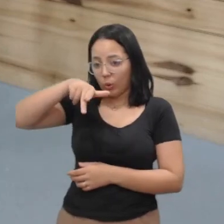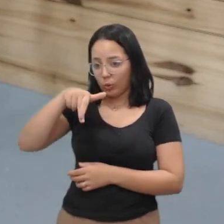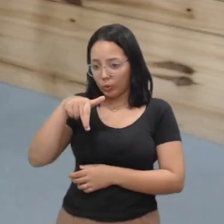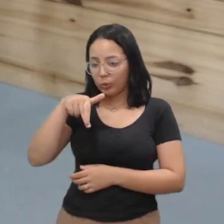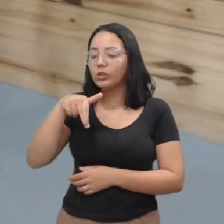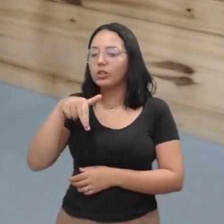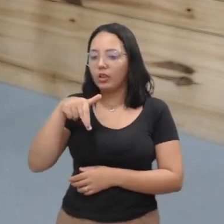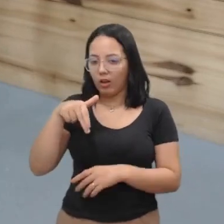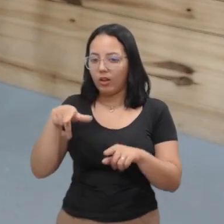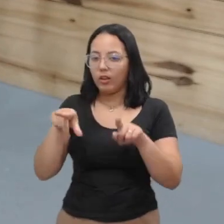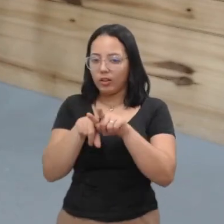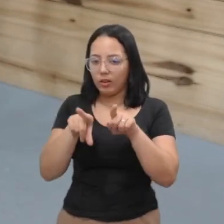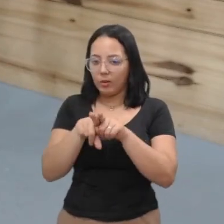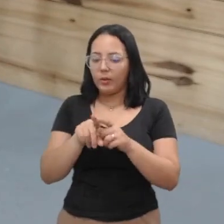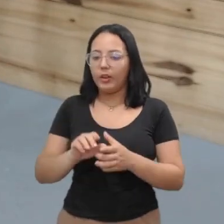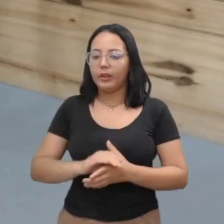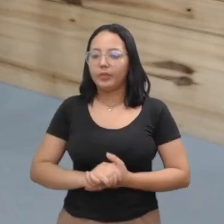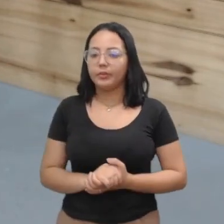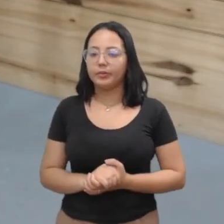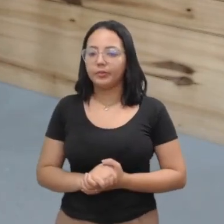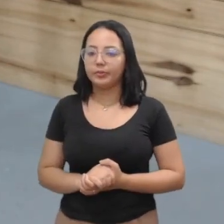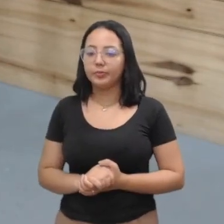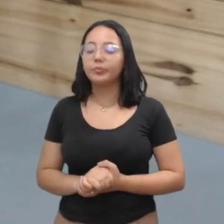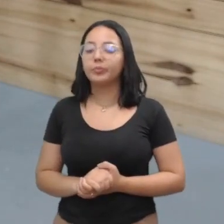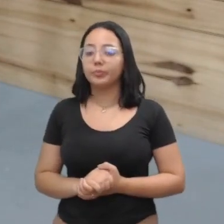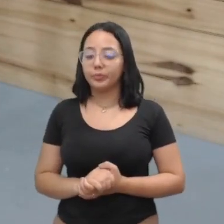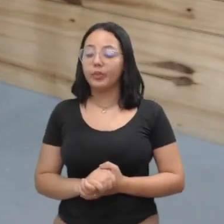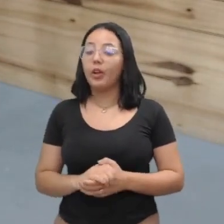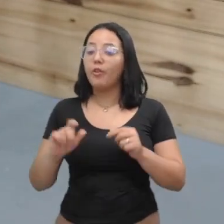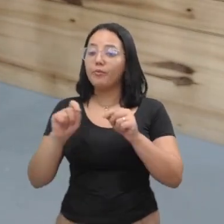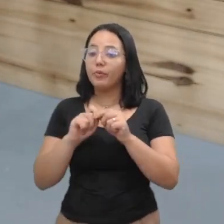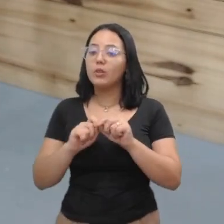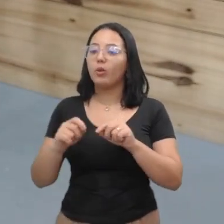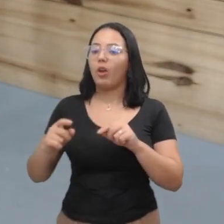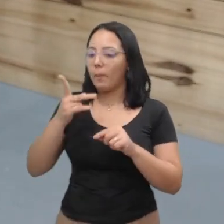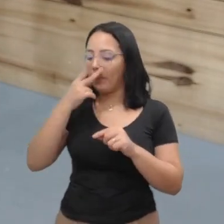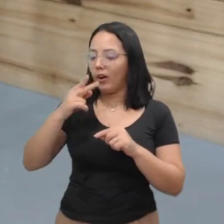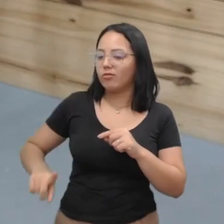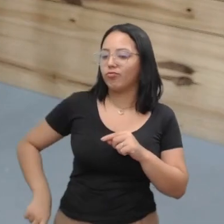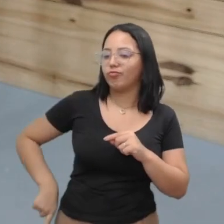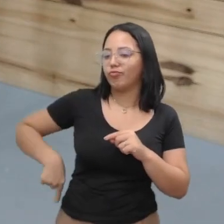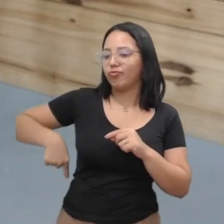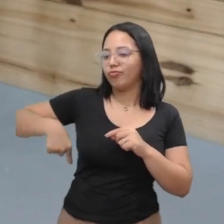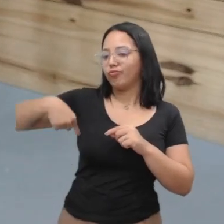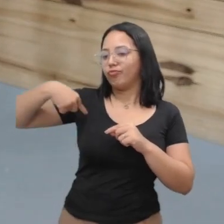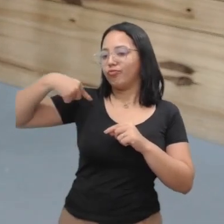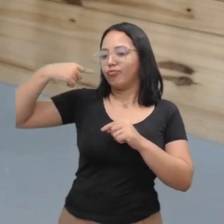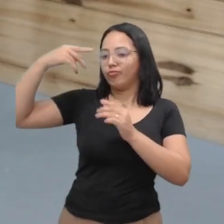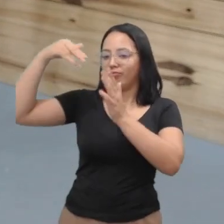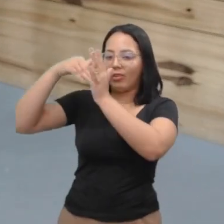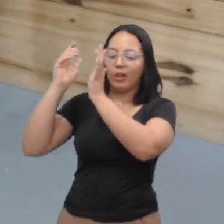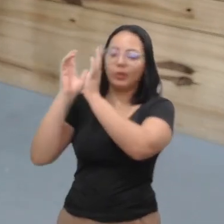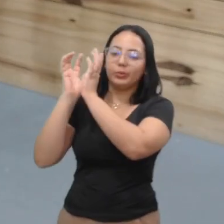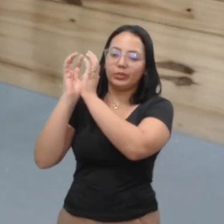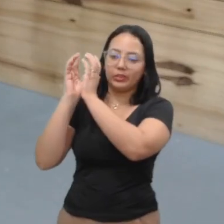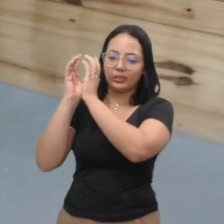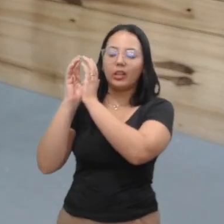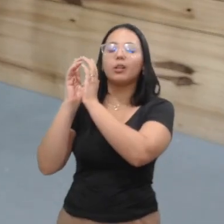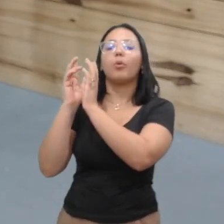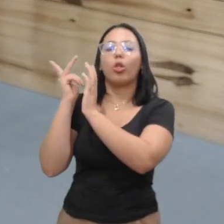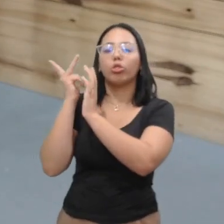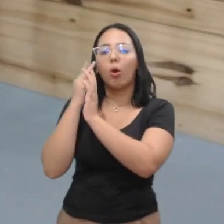contrai, né, a parte glúteo, que aí também vai fazer com que a circulação vá ao cérebro, ok? E aí ela